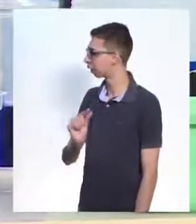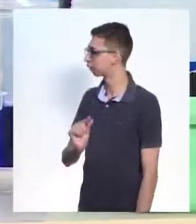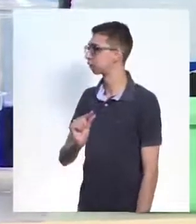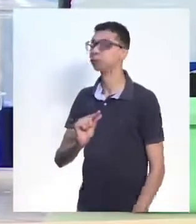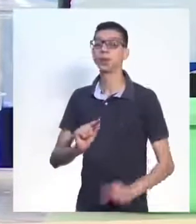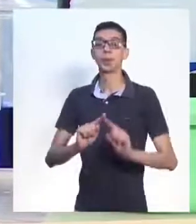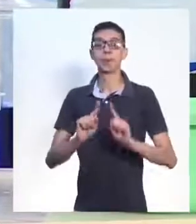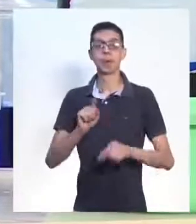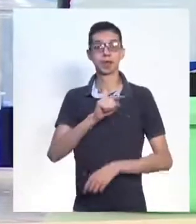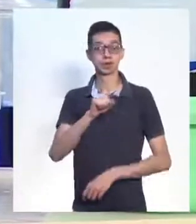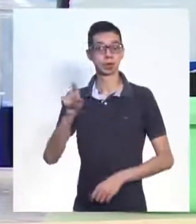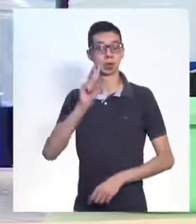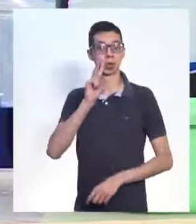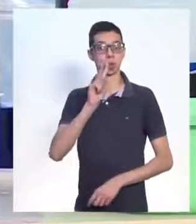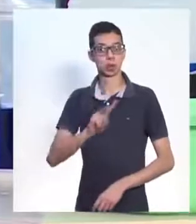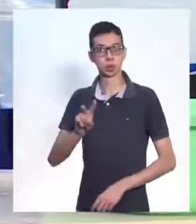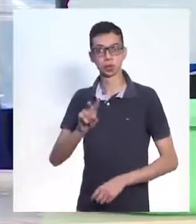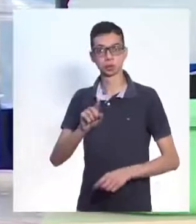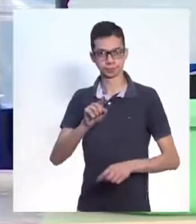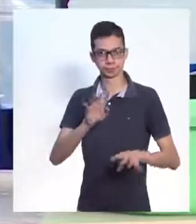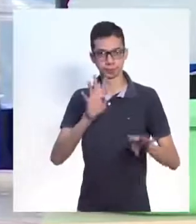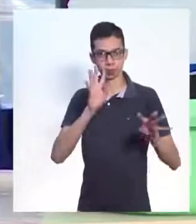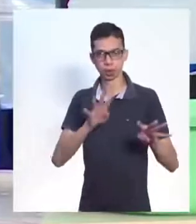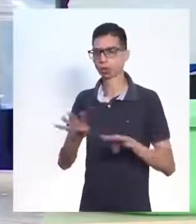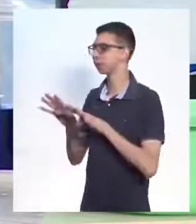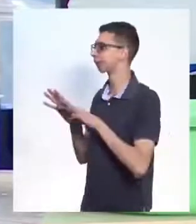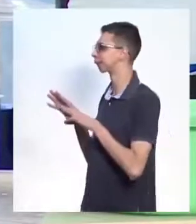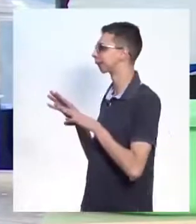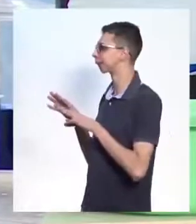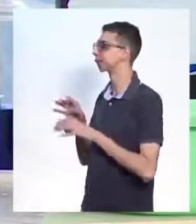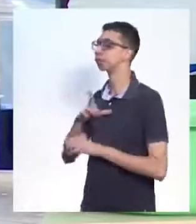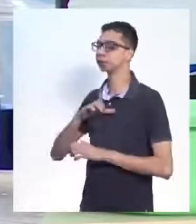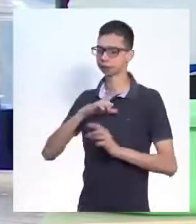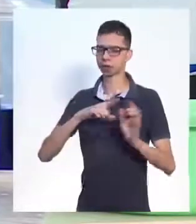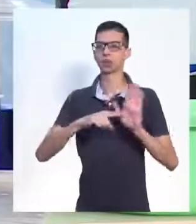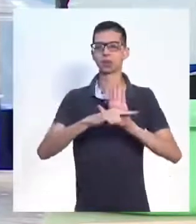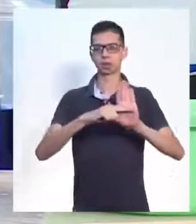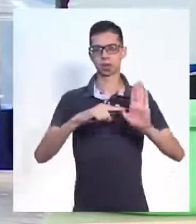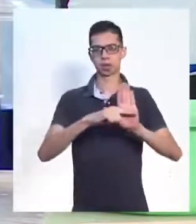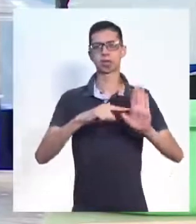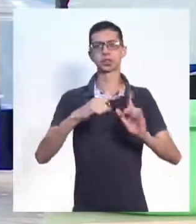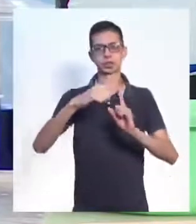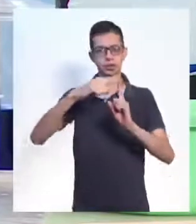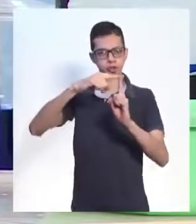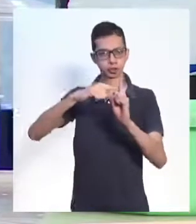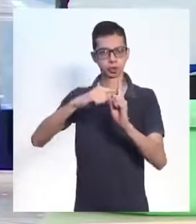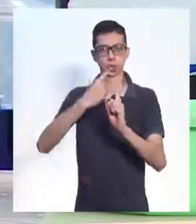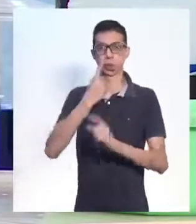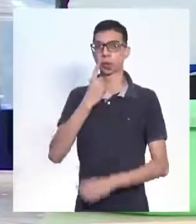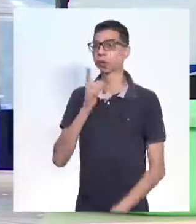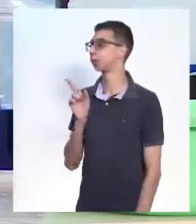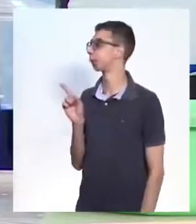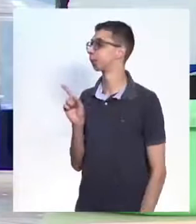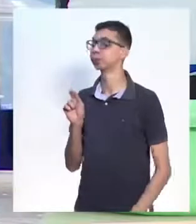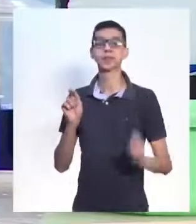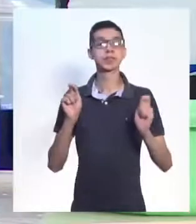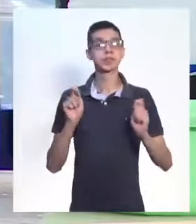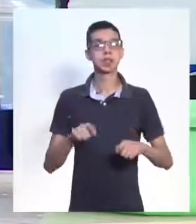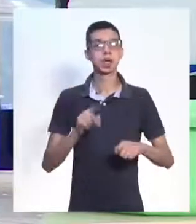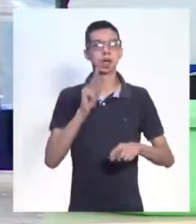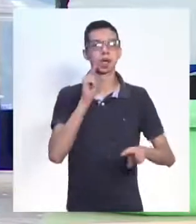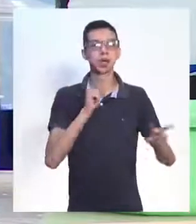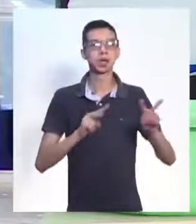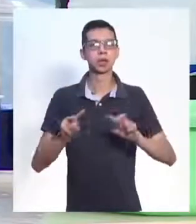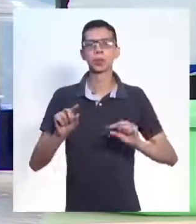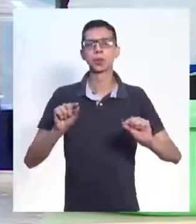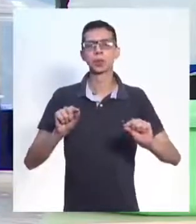vocês olharem aqui, eu tenho uma temperatura negativa. Então, o que eu posso observar aqui? Que